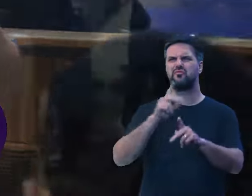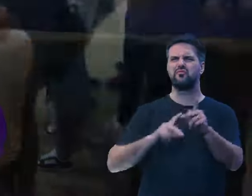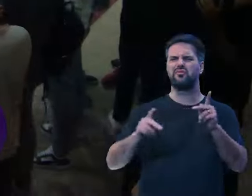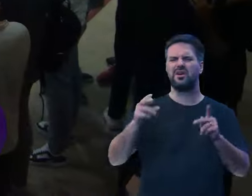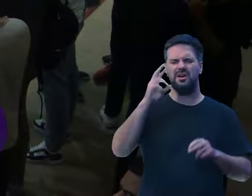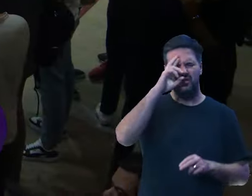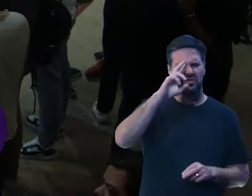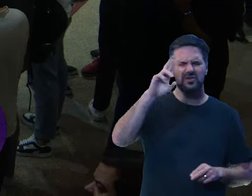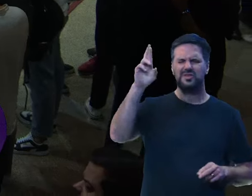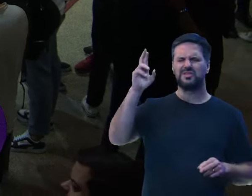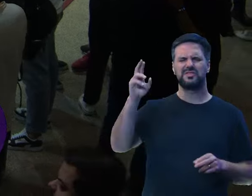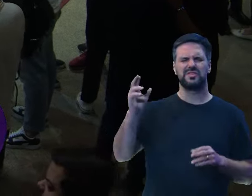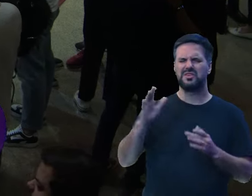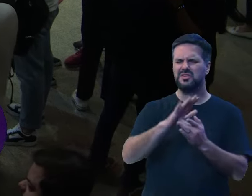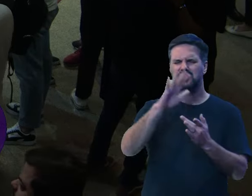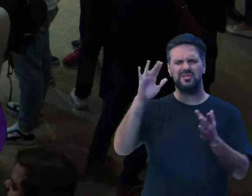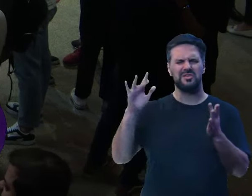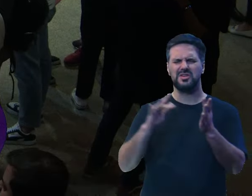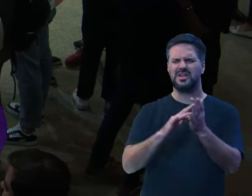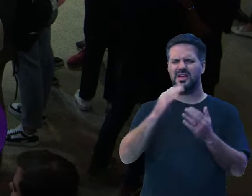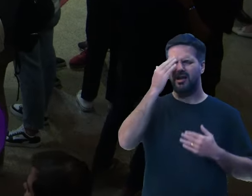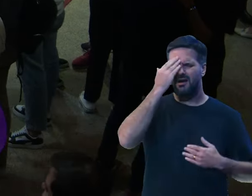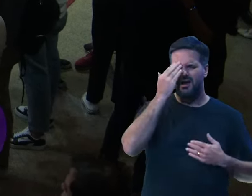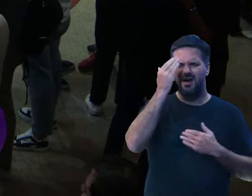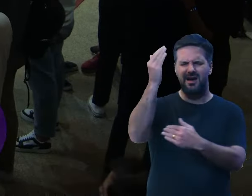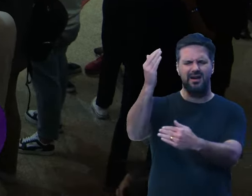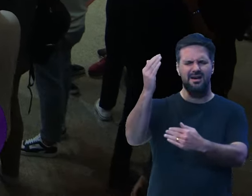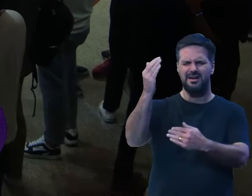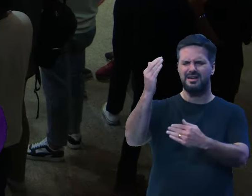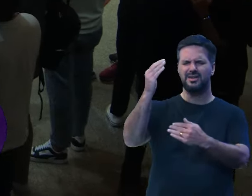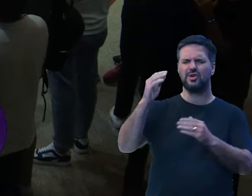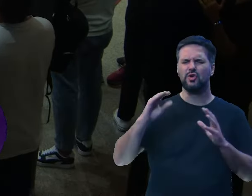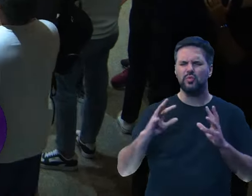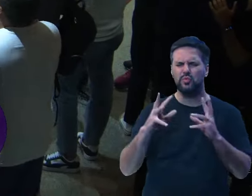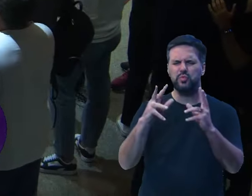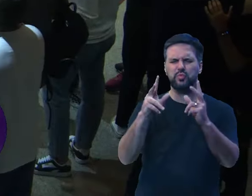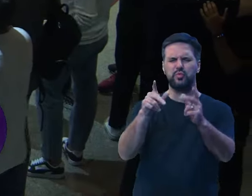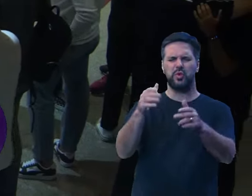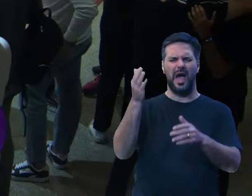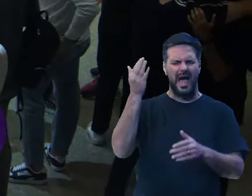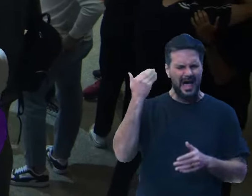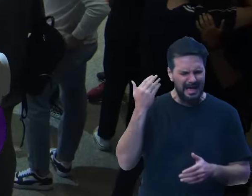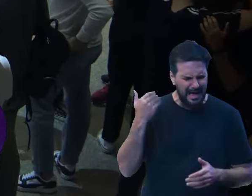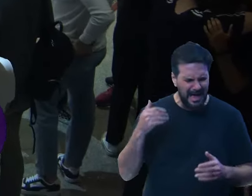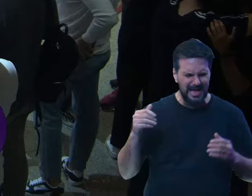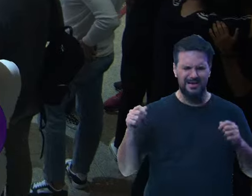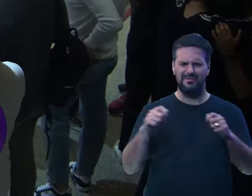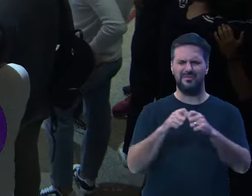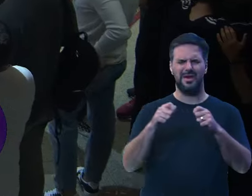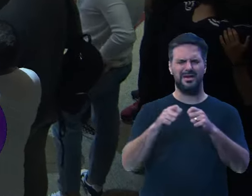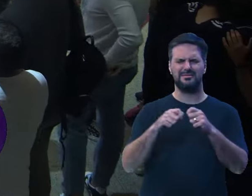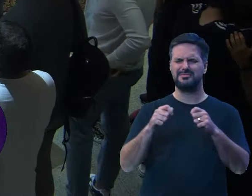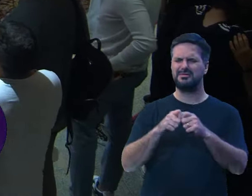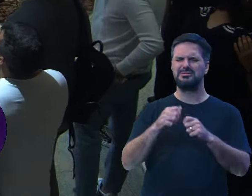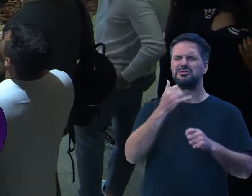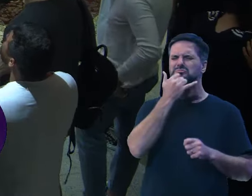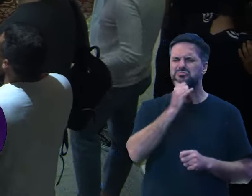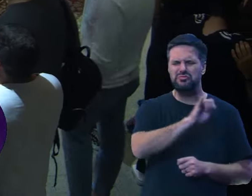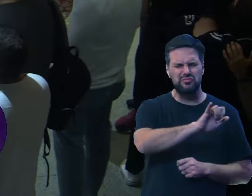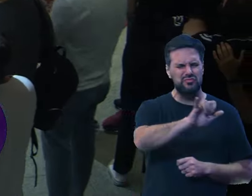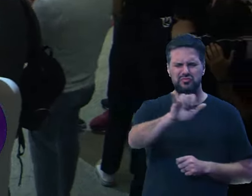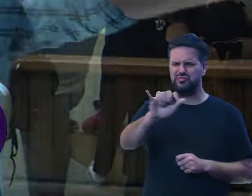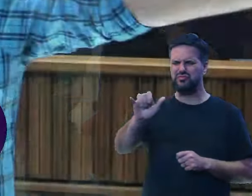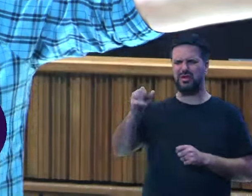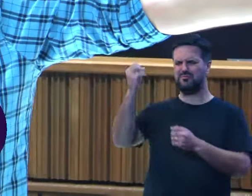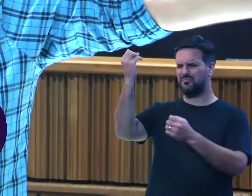Senhor Jesus, nós queremos, Pai, te agradecer, Deus, por tudo que o Senhor já fez. Pelo teu perdão que nos alcançou, pelo teu amor, pela